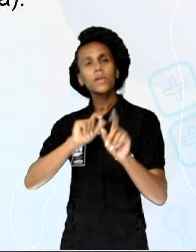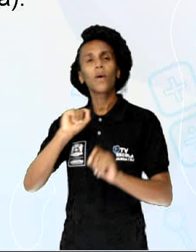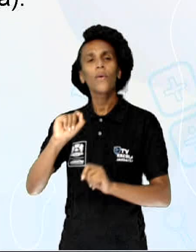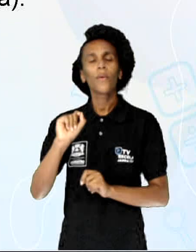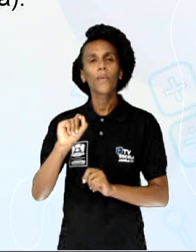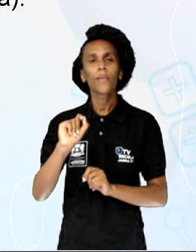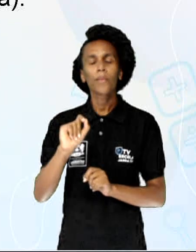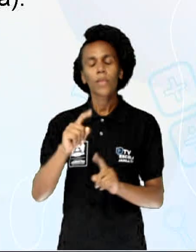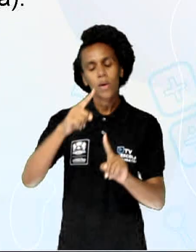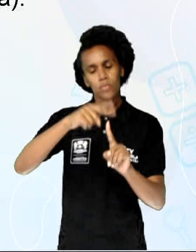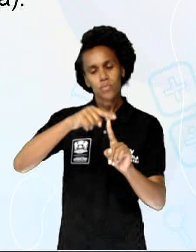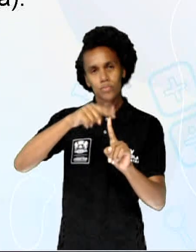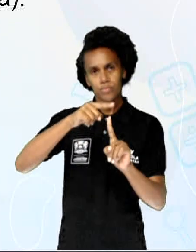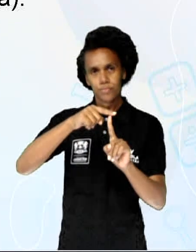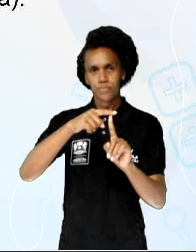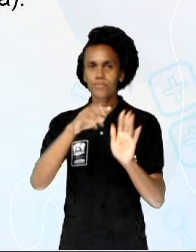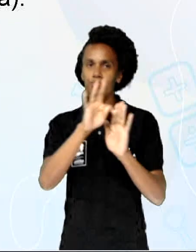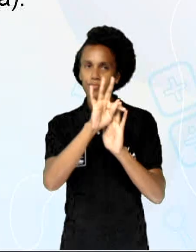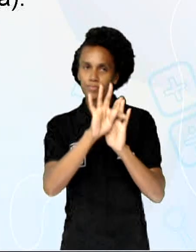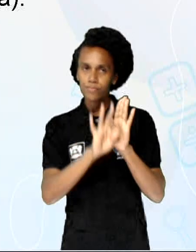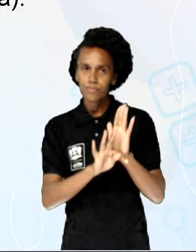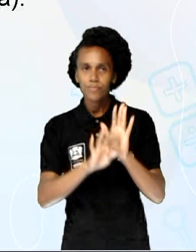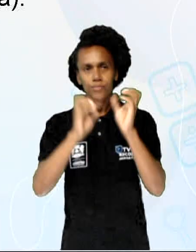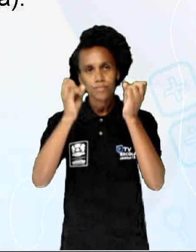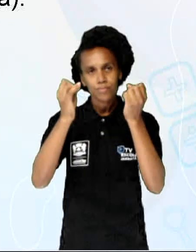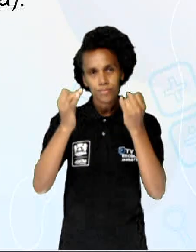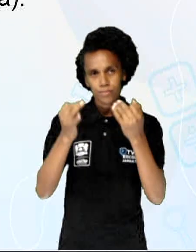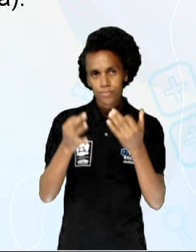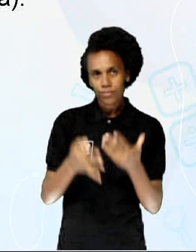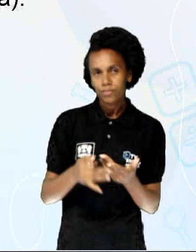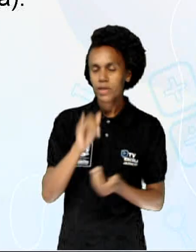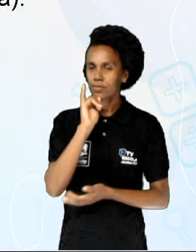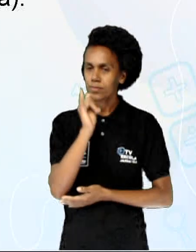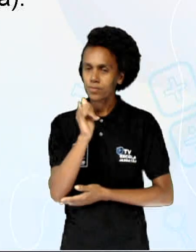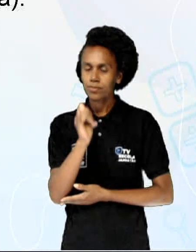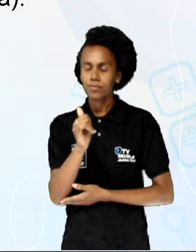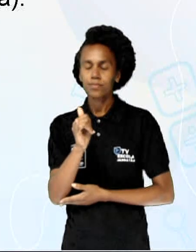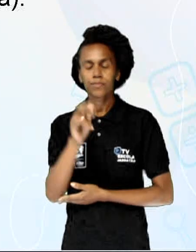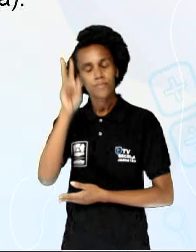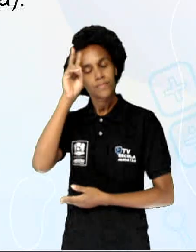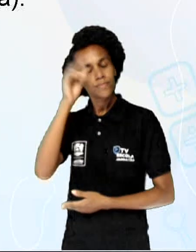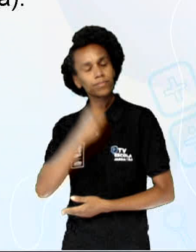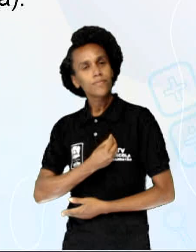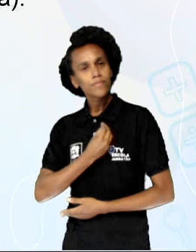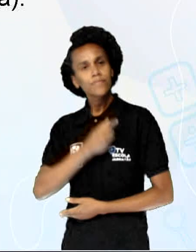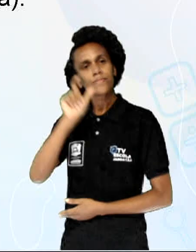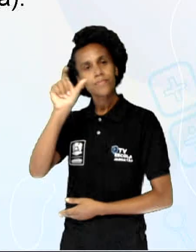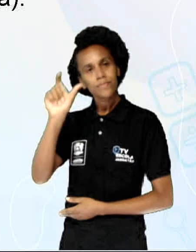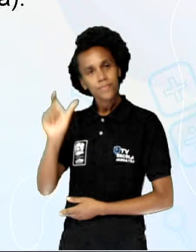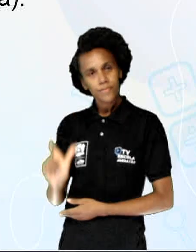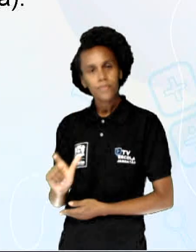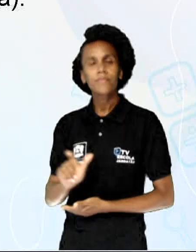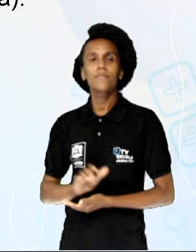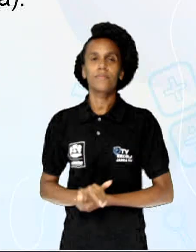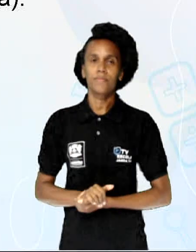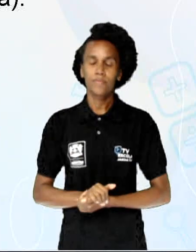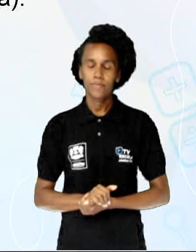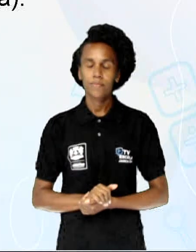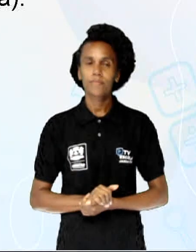alguém. Aí eu coloquei mais uma explicaçãozinha. A palavra biografia é composta pelos dois termos, né, que é de origem grega, que é bio,